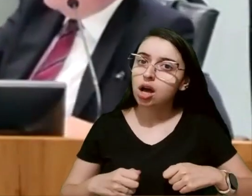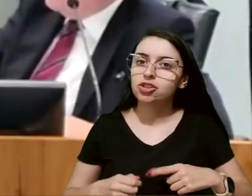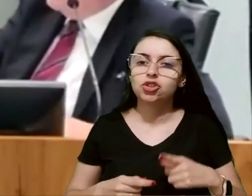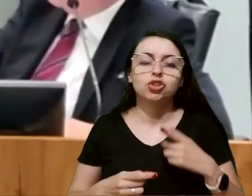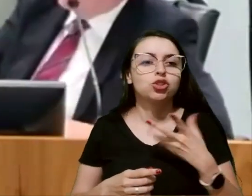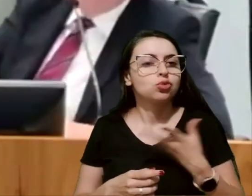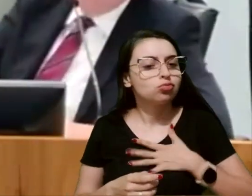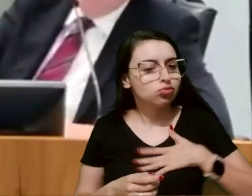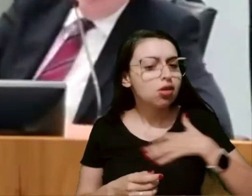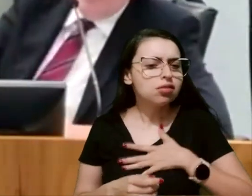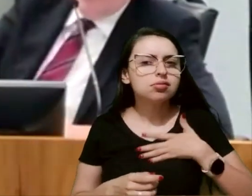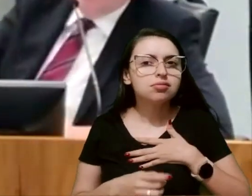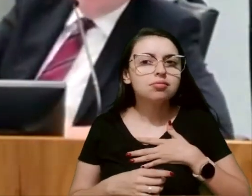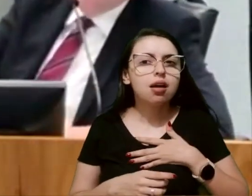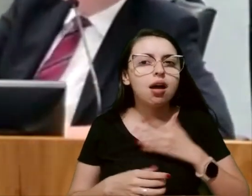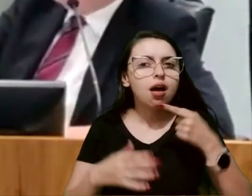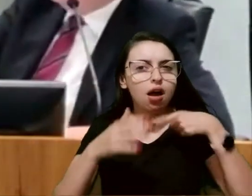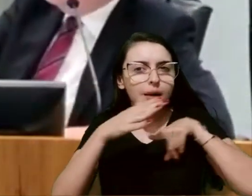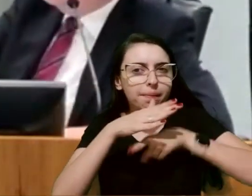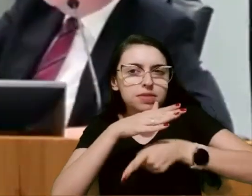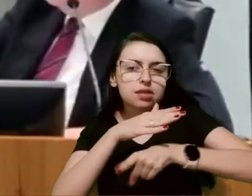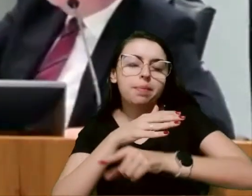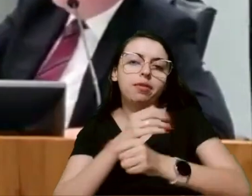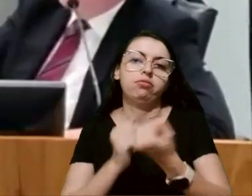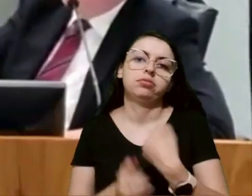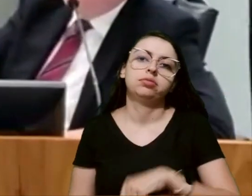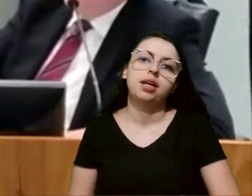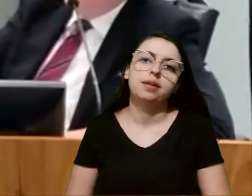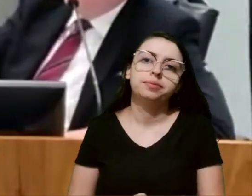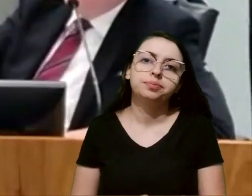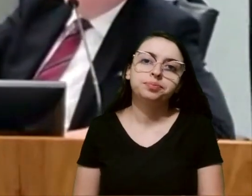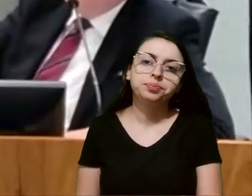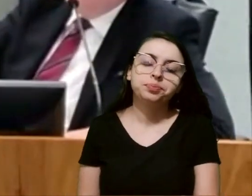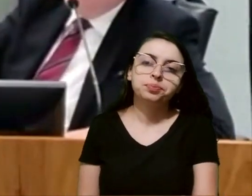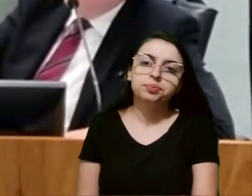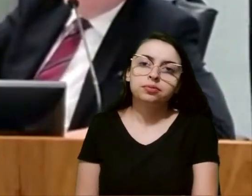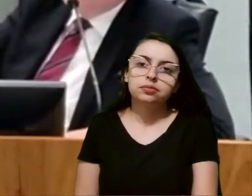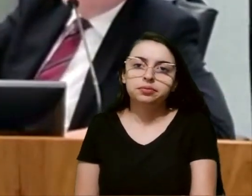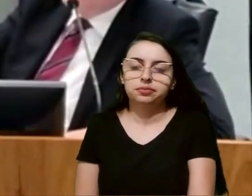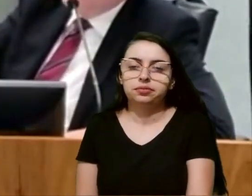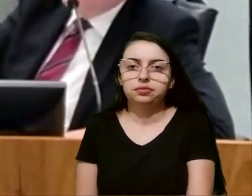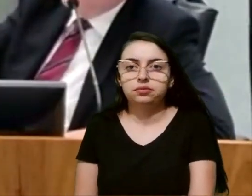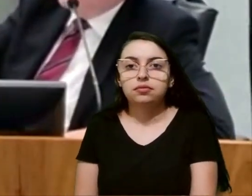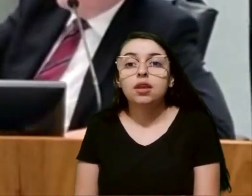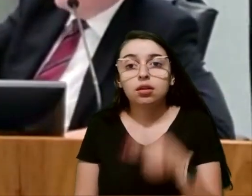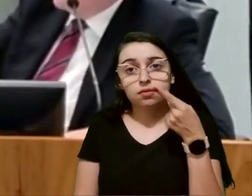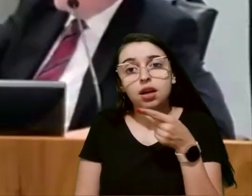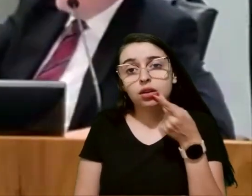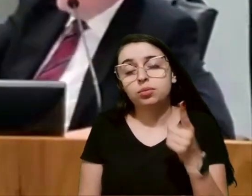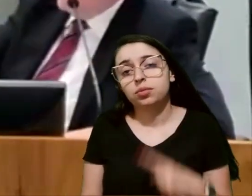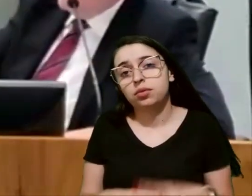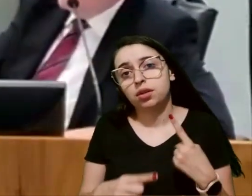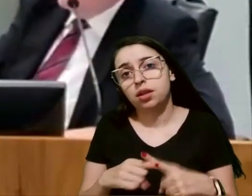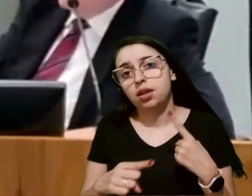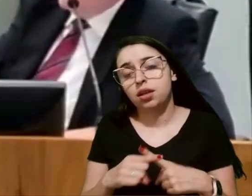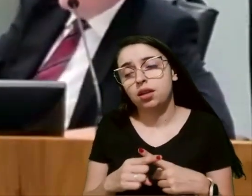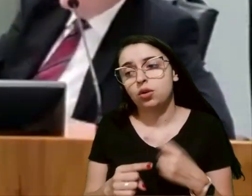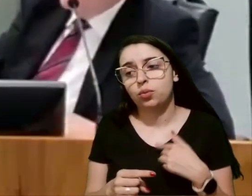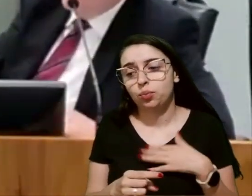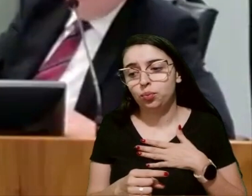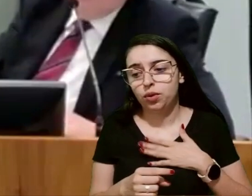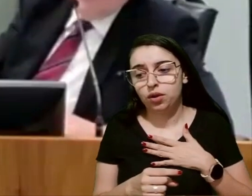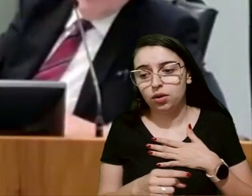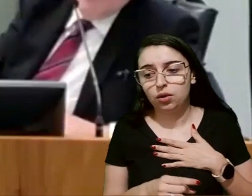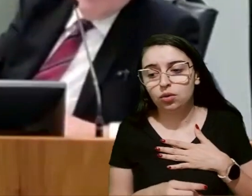Pode até, ele toma gosto pela coisa e acabar se especializando. E digo até porque